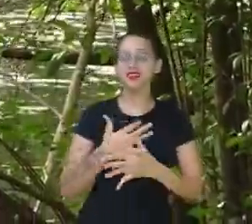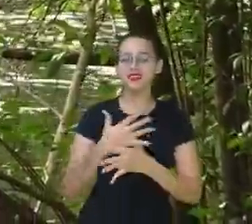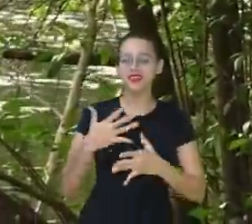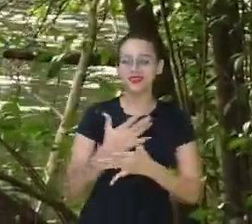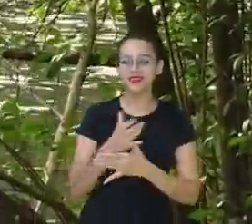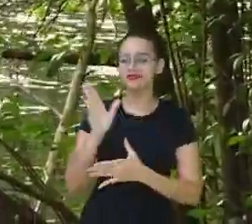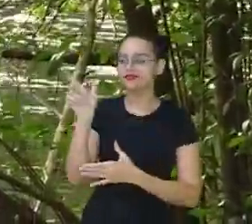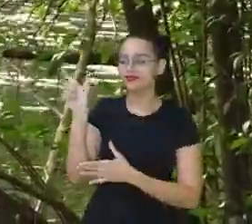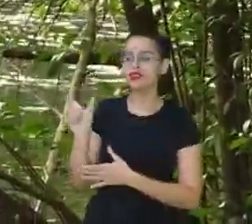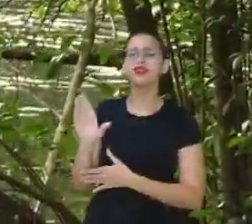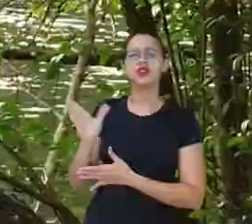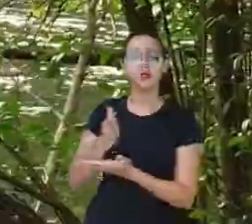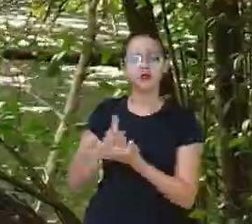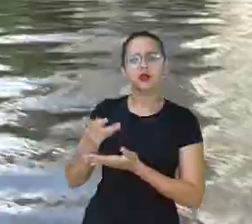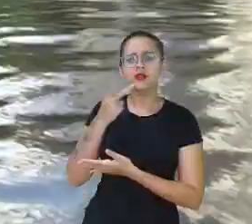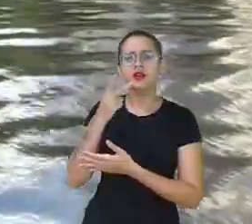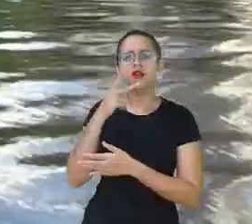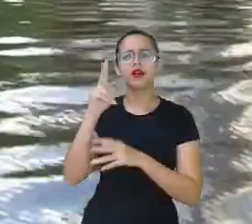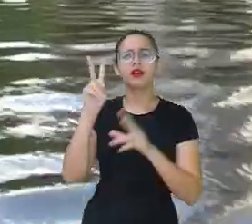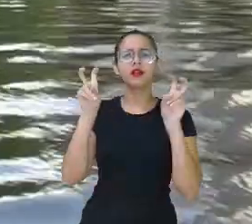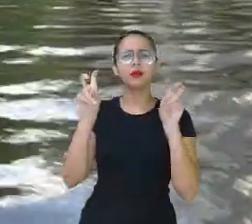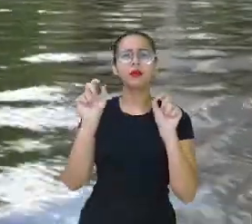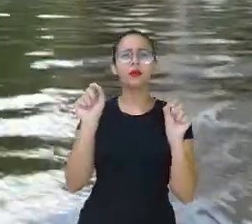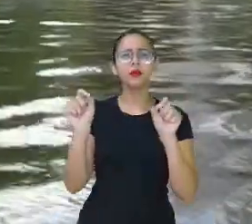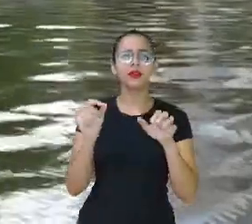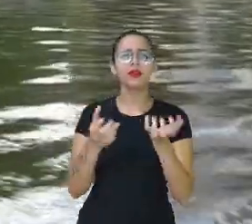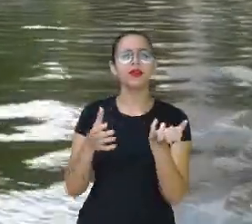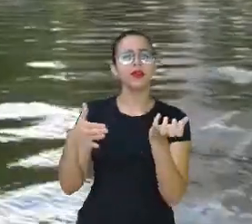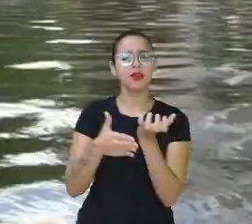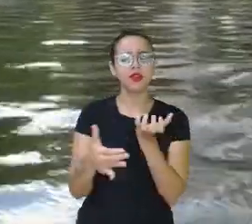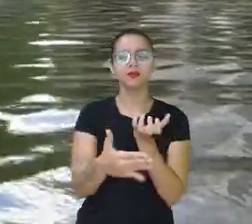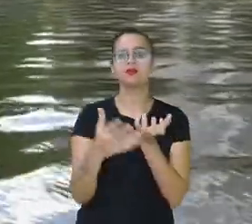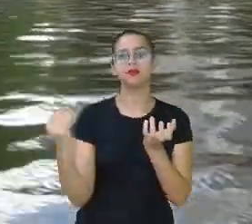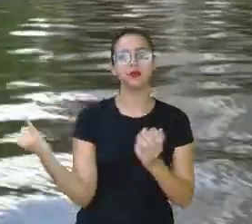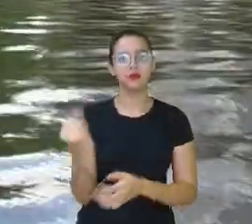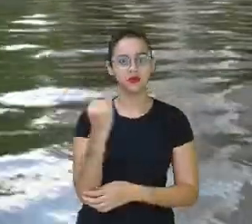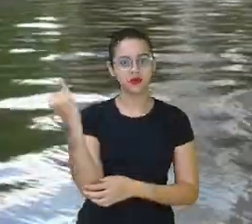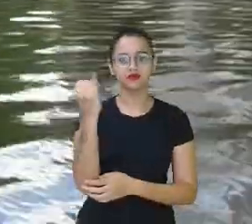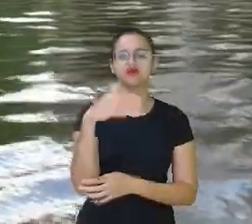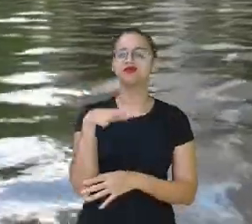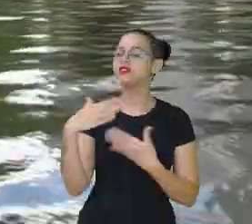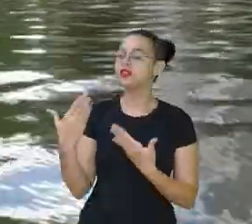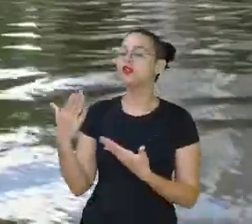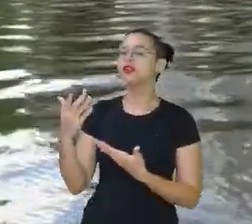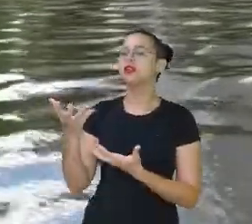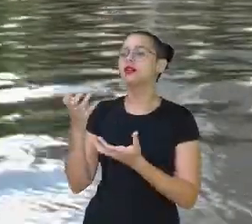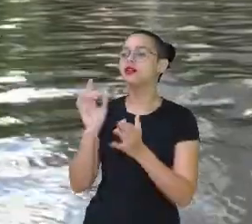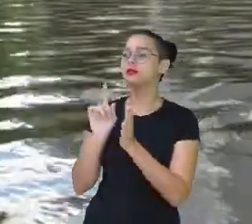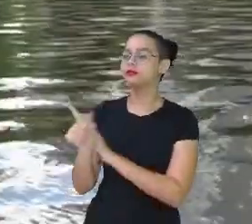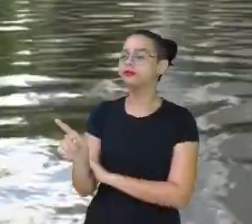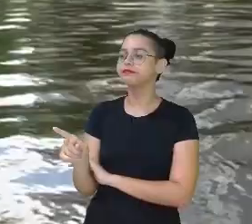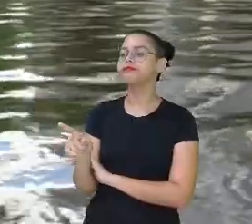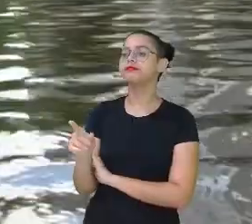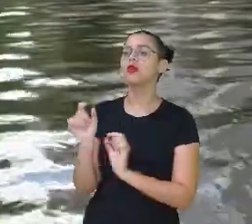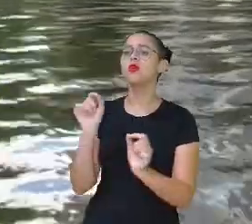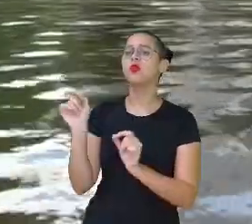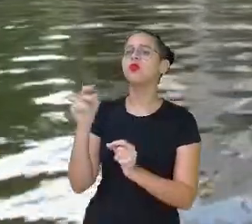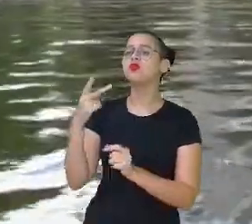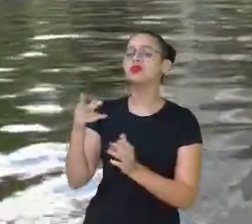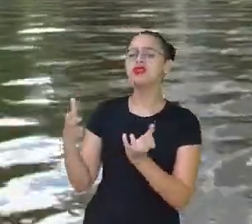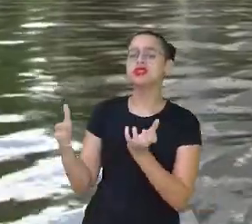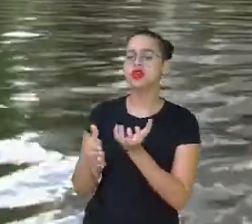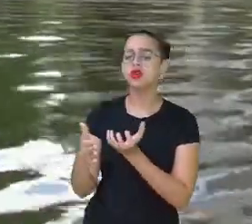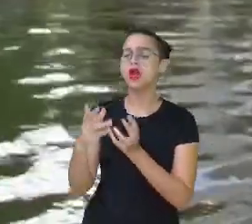como o seu Davi já começou falando, a respeito desse rio tão importante. Então, seu Davi, quero lhe perguntar o que é que esse